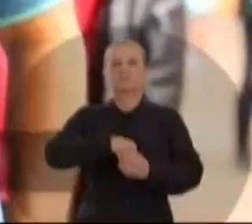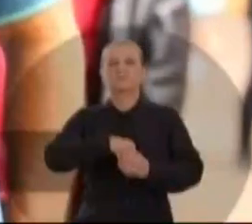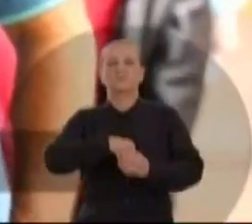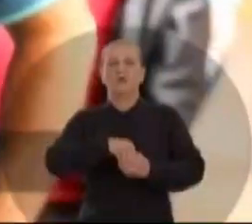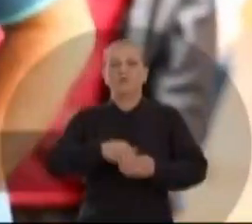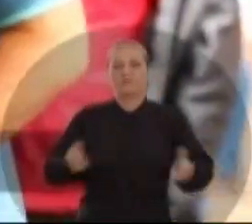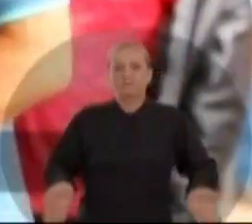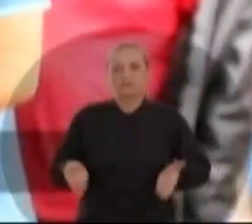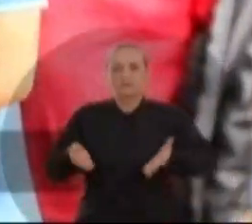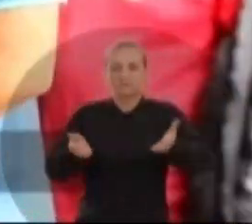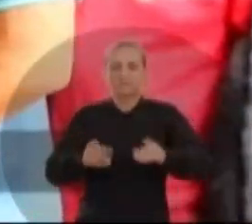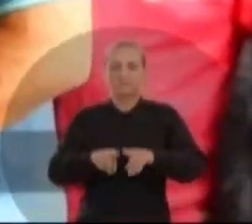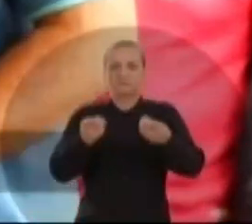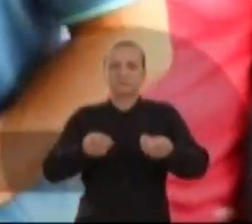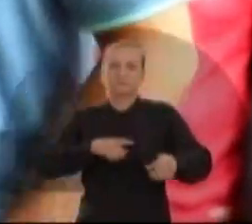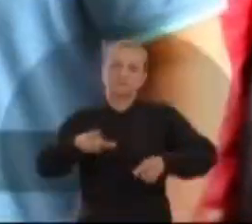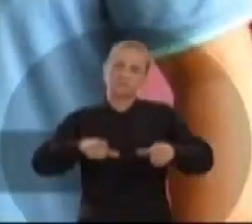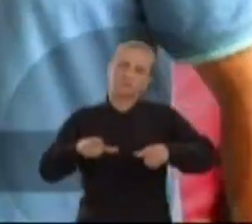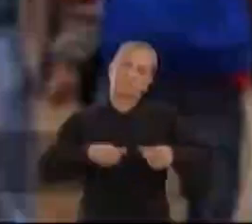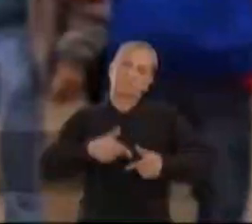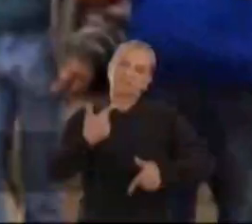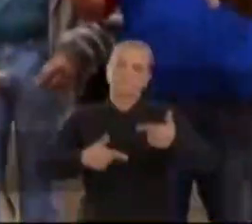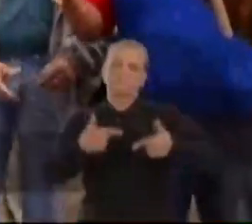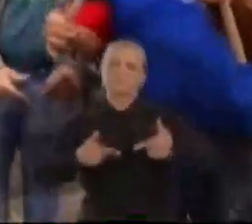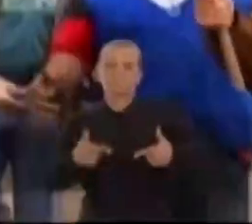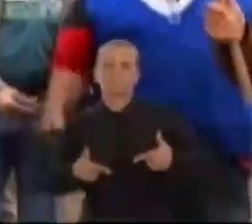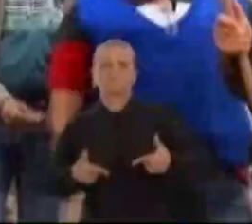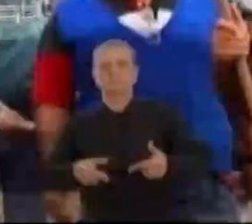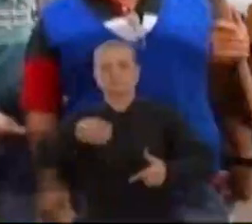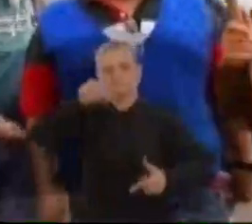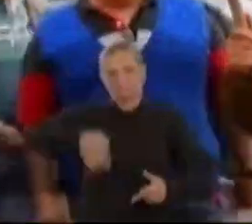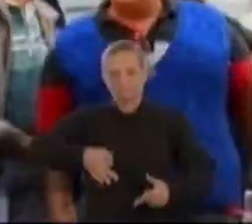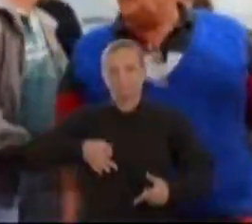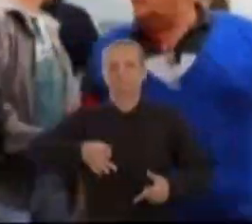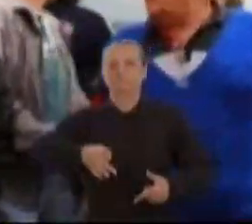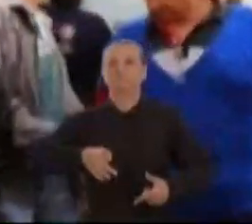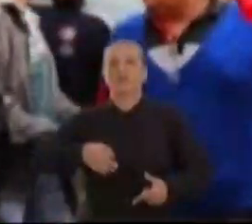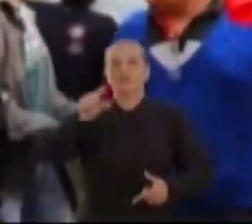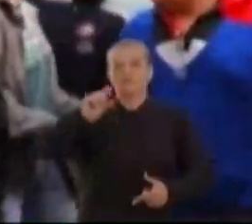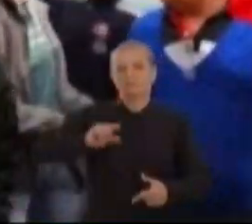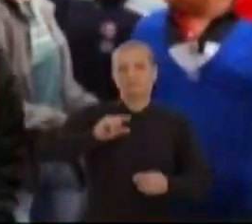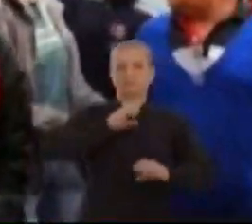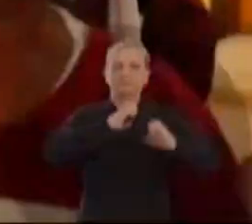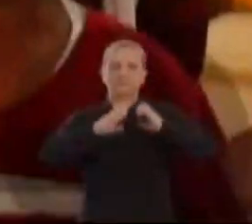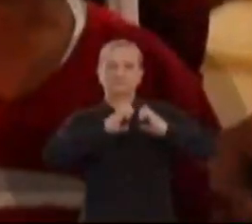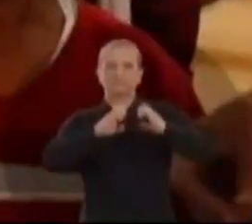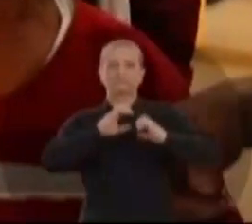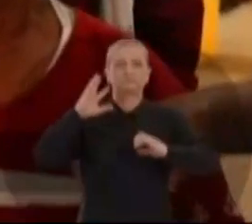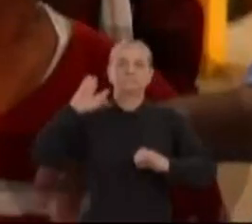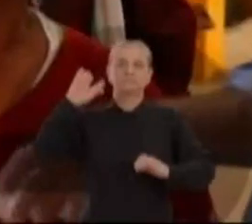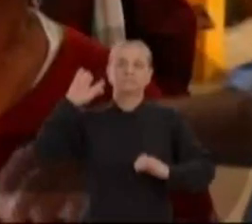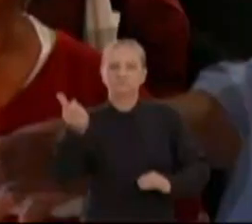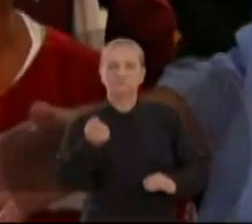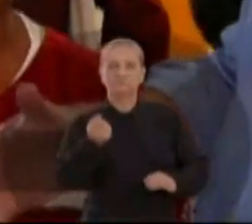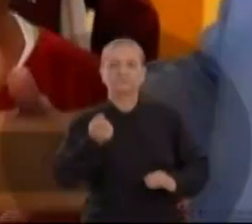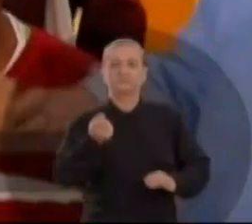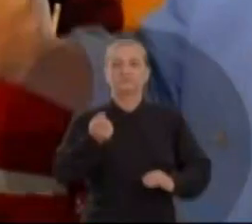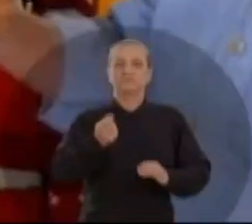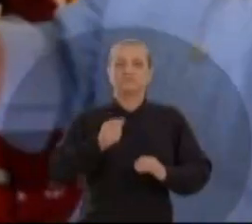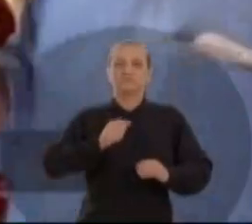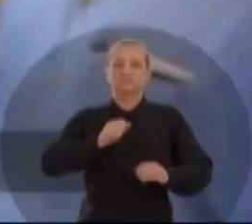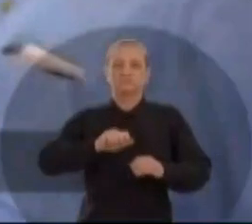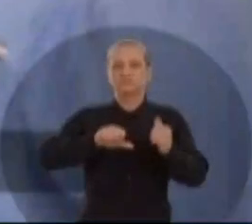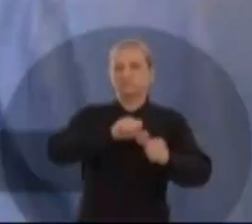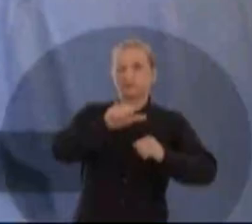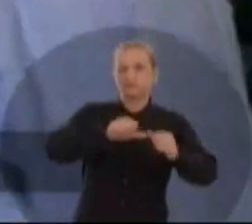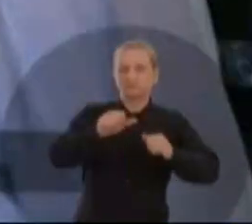No nosso governo, vamos estimular a geração de emprego. Com política fiscal justa para o pequeno, para o médio, para o comerciante de uma forma geral, que